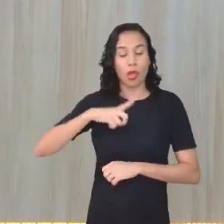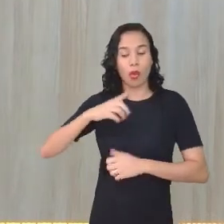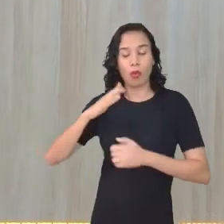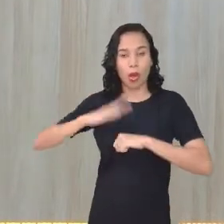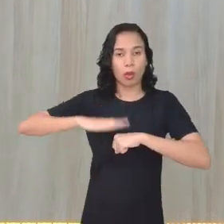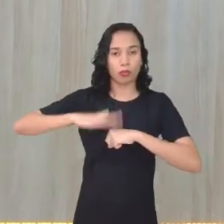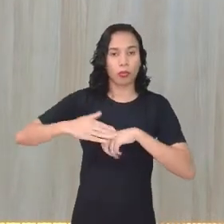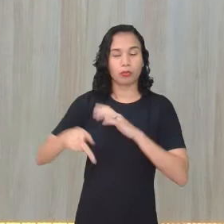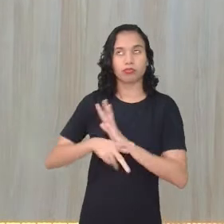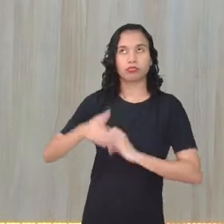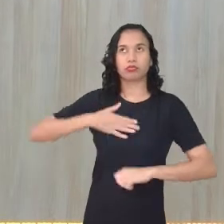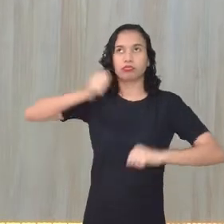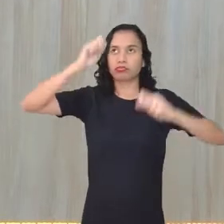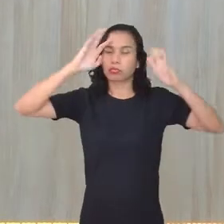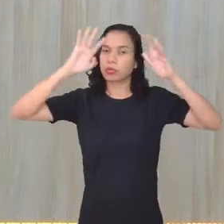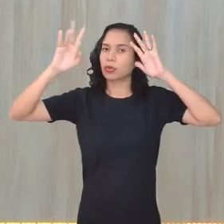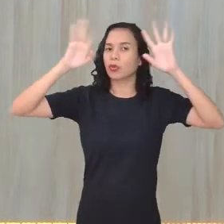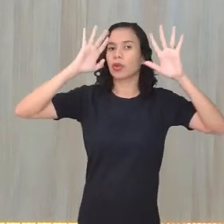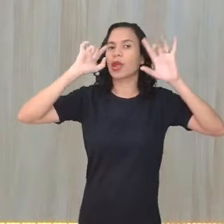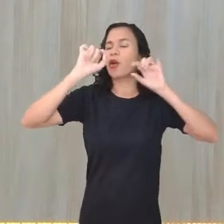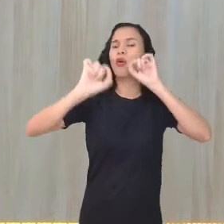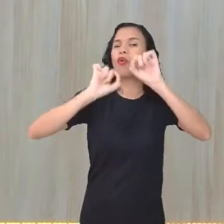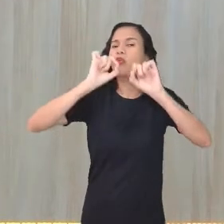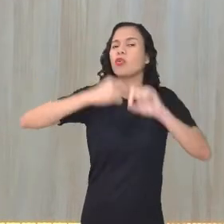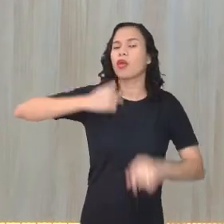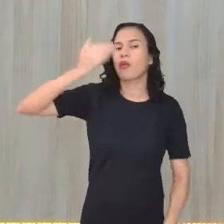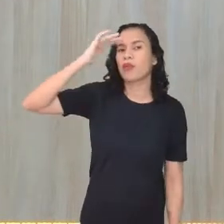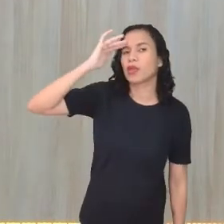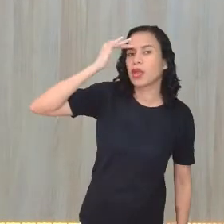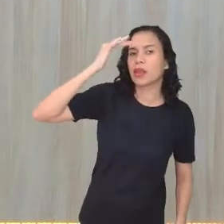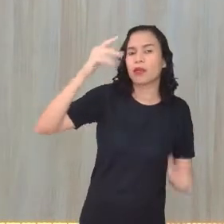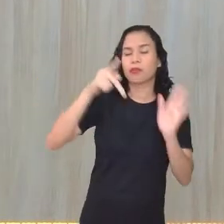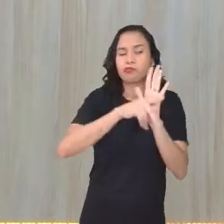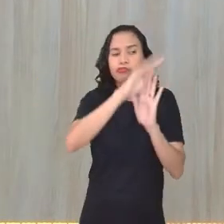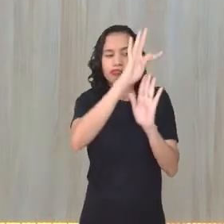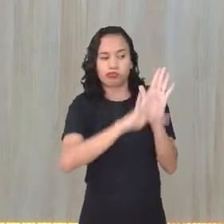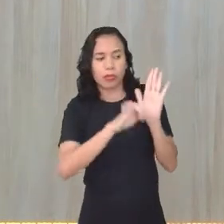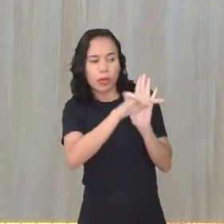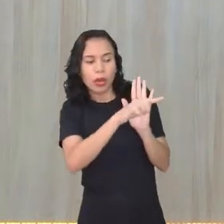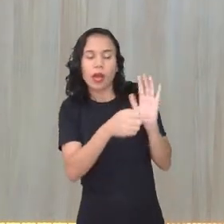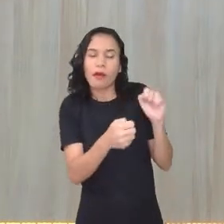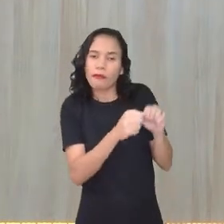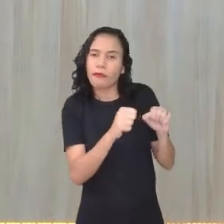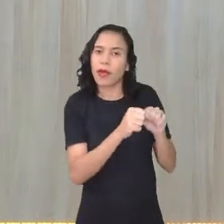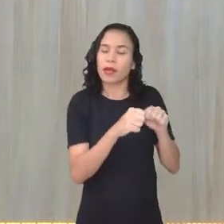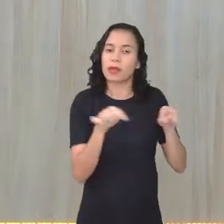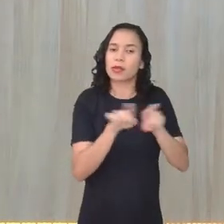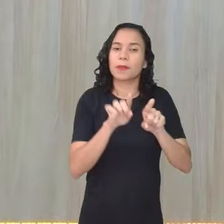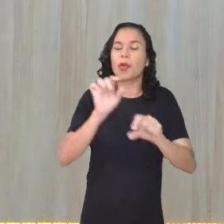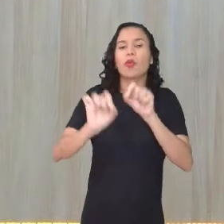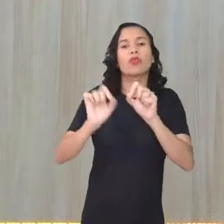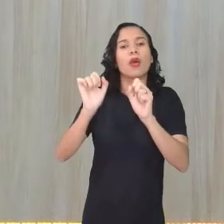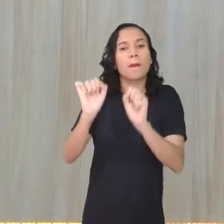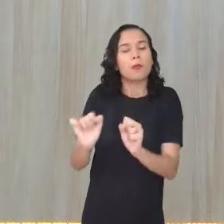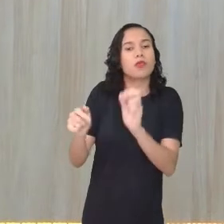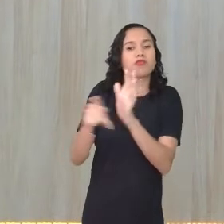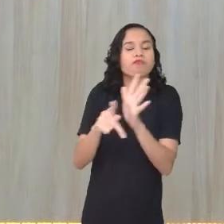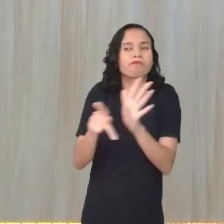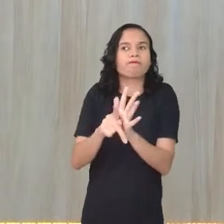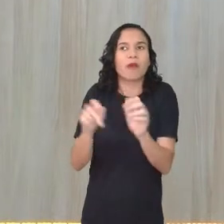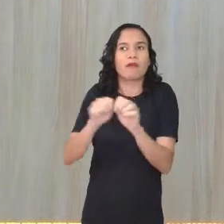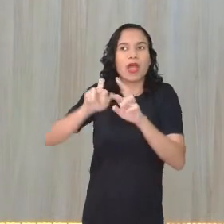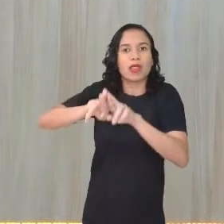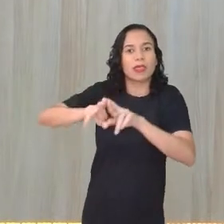minhas próprias teorias. O que é que eu entendi do texto que Helena produziu e o que é que eu posso produzir de diferente? O que é que eu